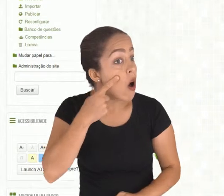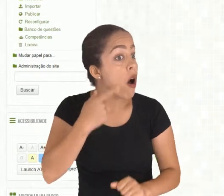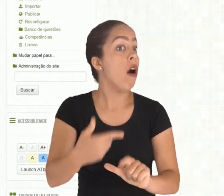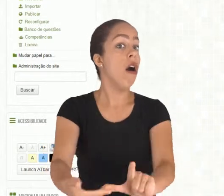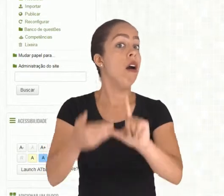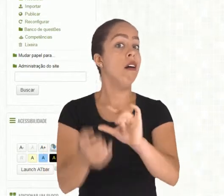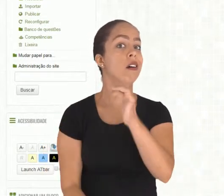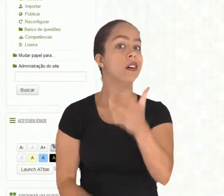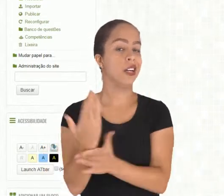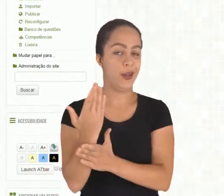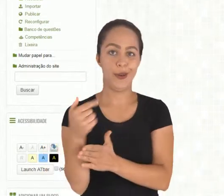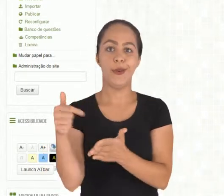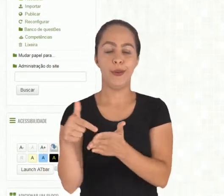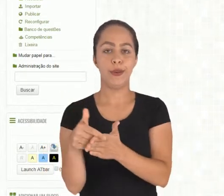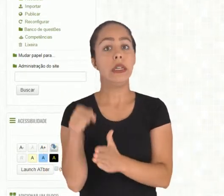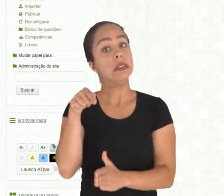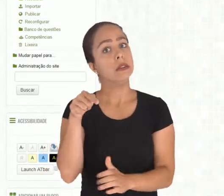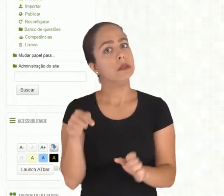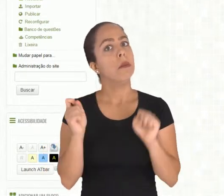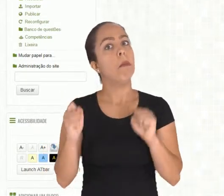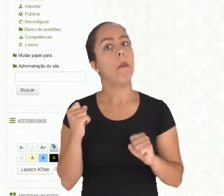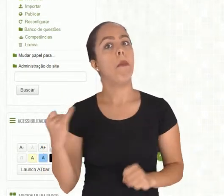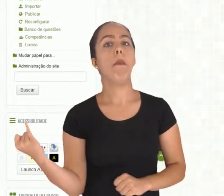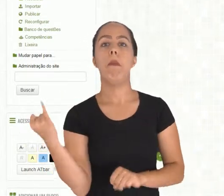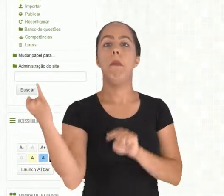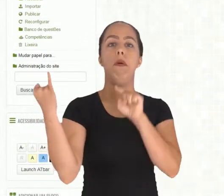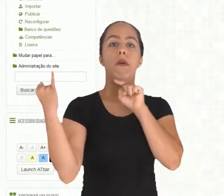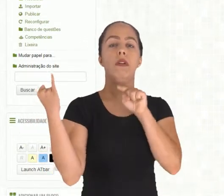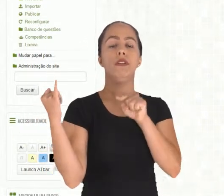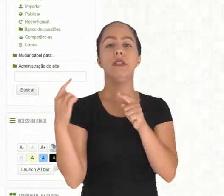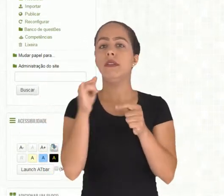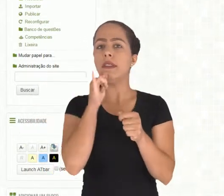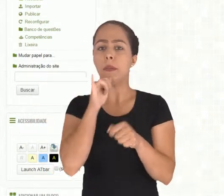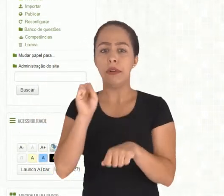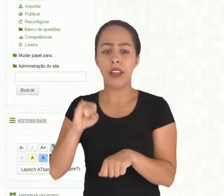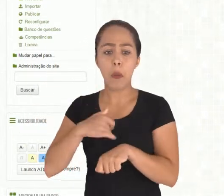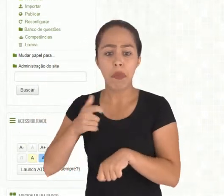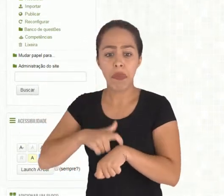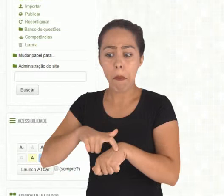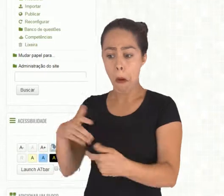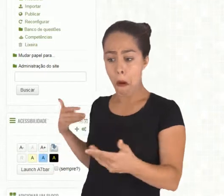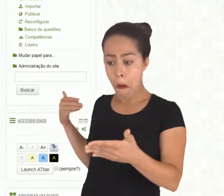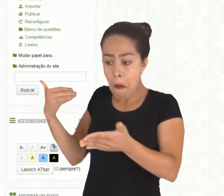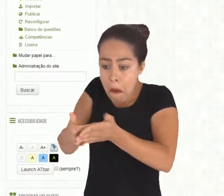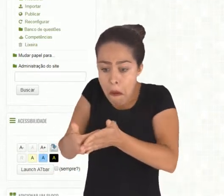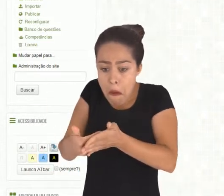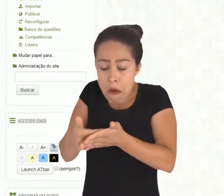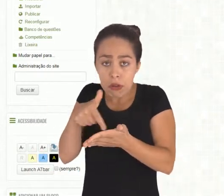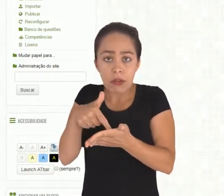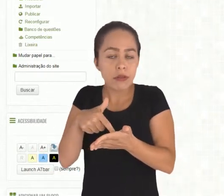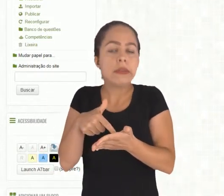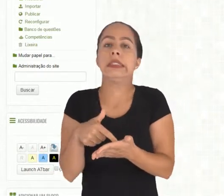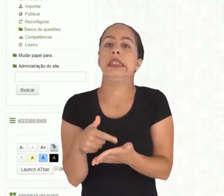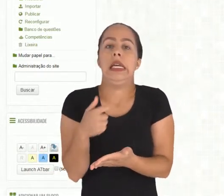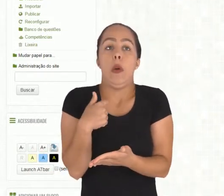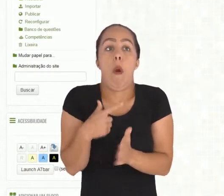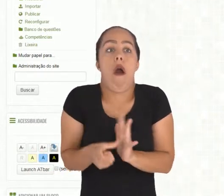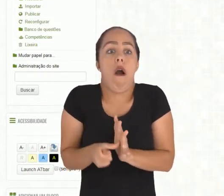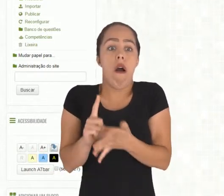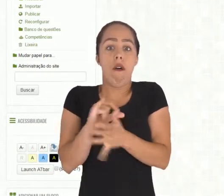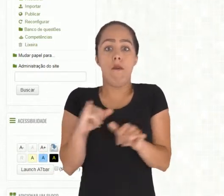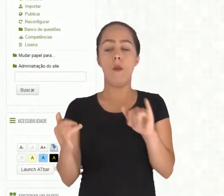criada isso pode ser relevante quando você quer fazer uma conferência sobre a qual você não